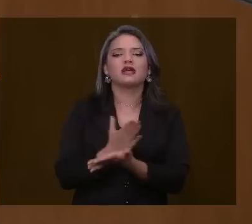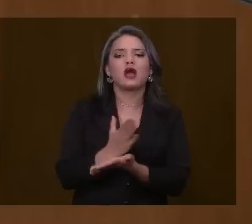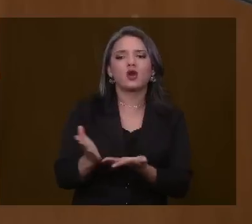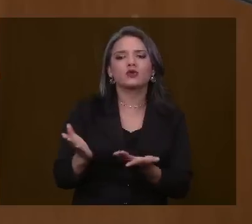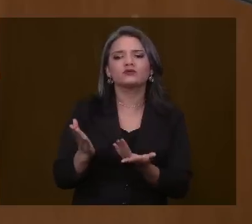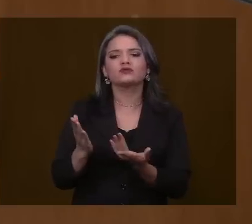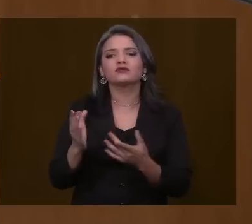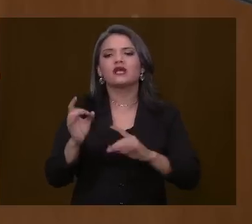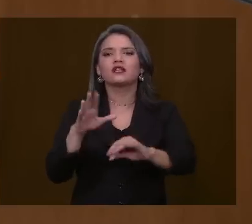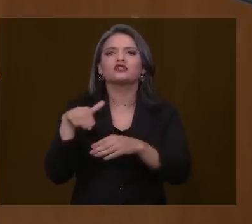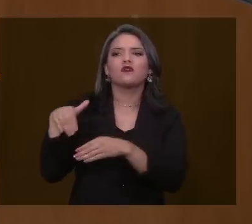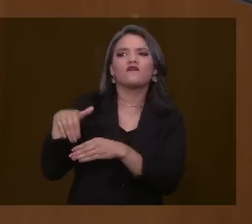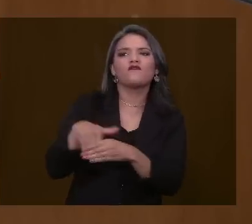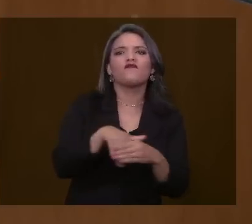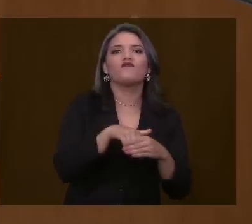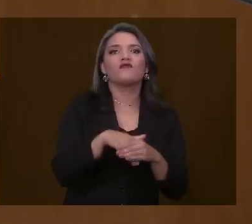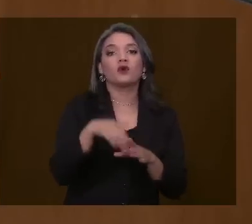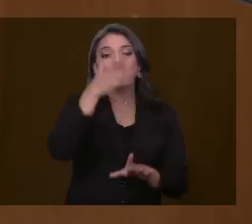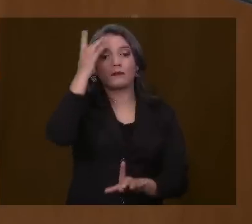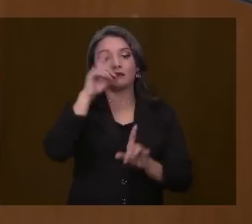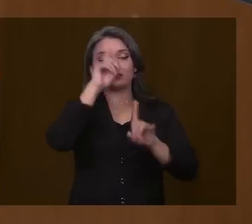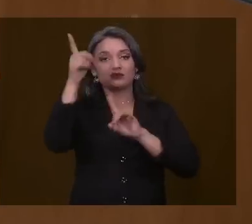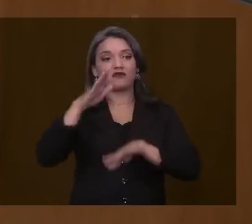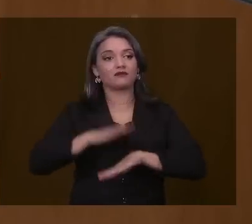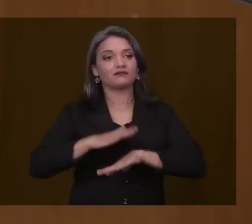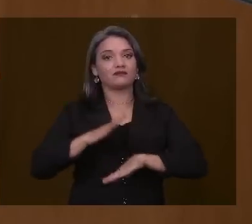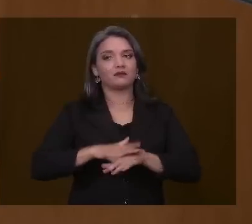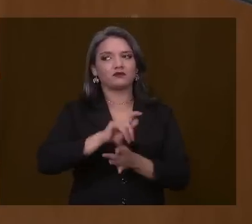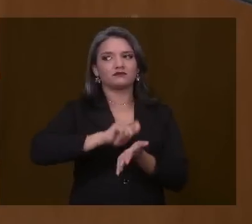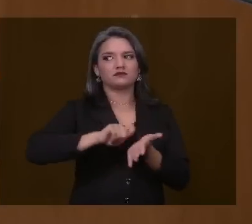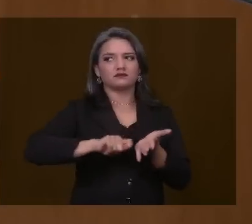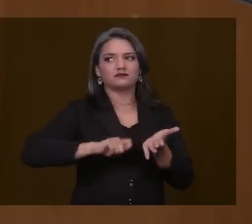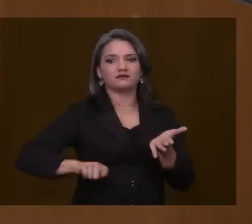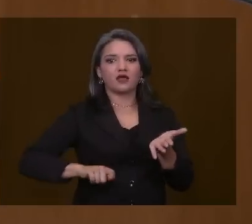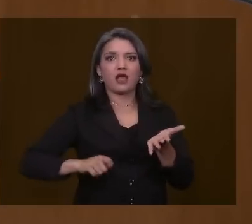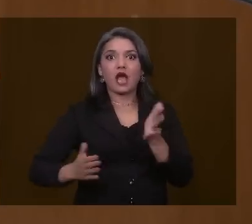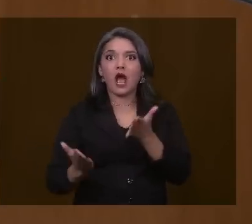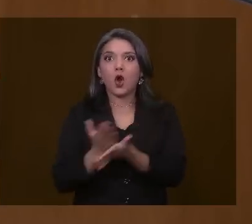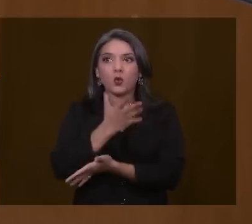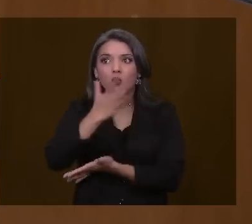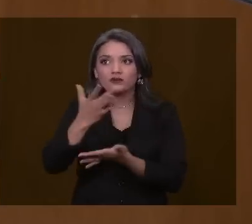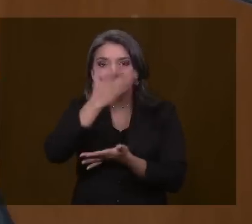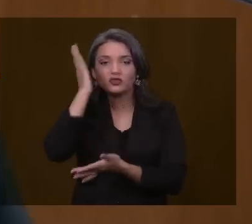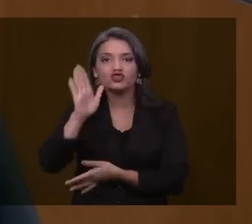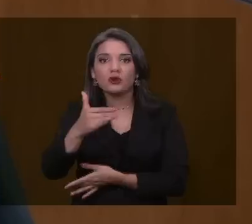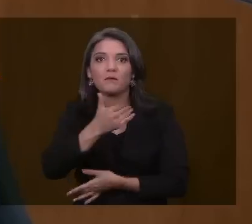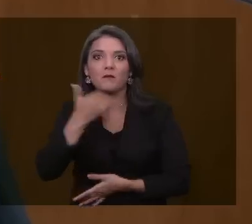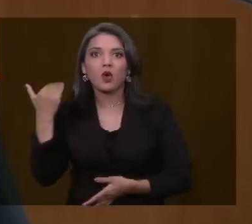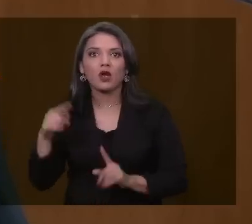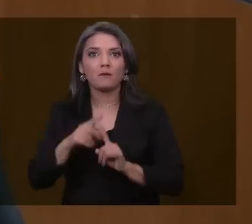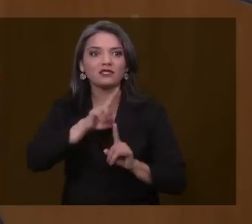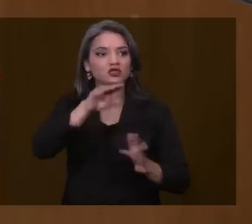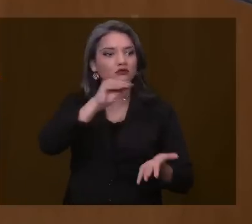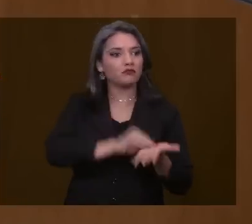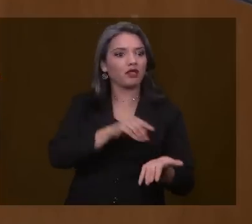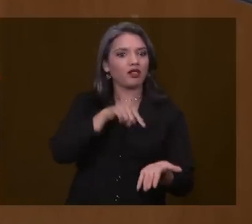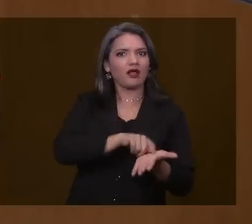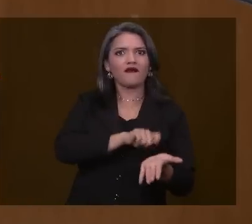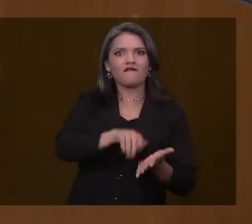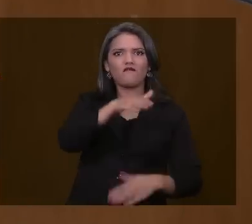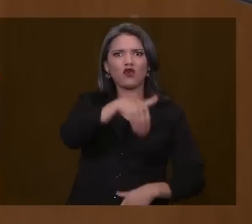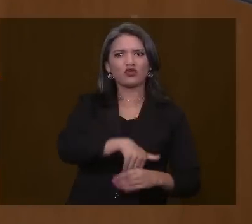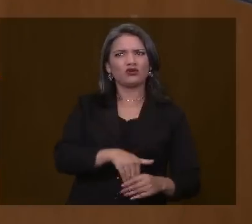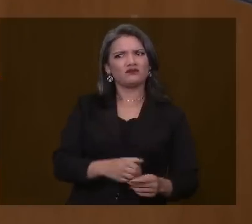votos espirituais, eleitores há muito falecidos. Em 1897,